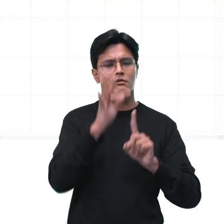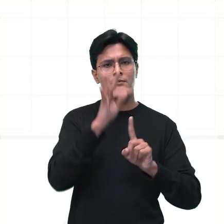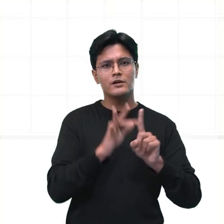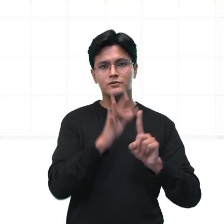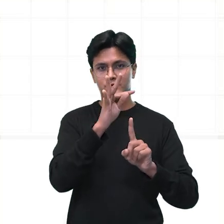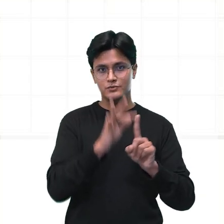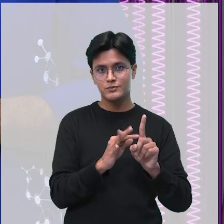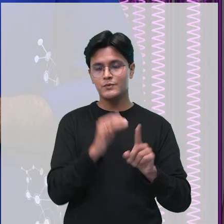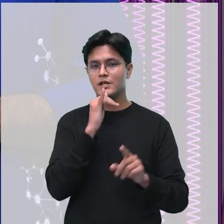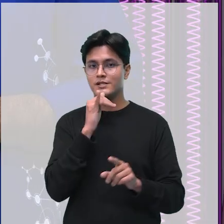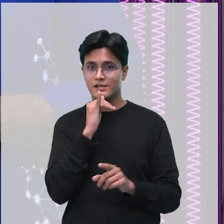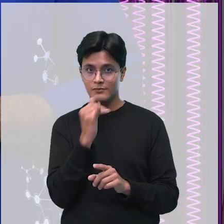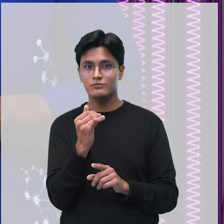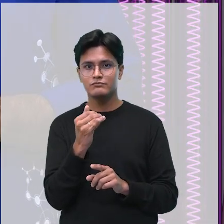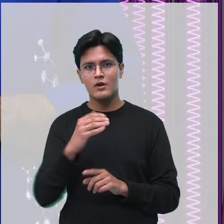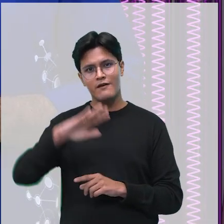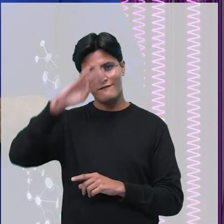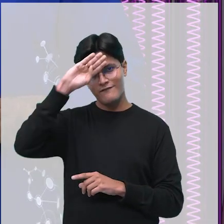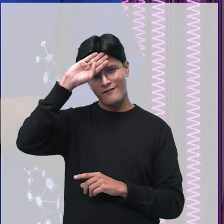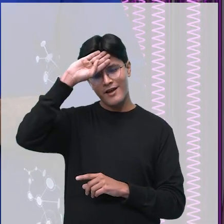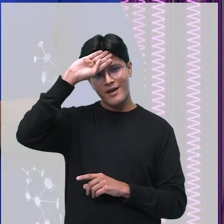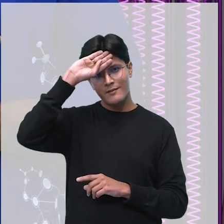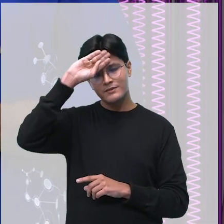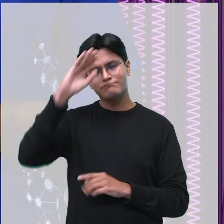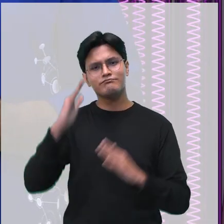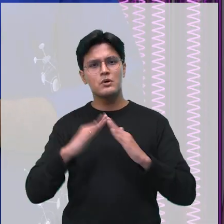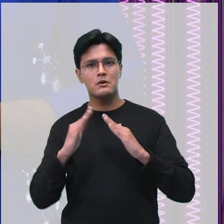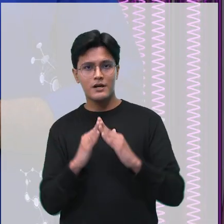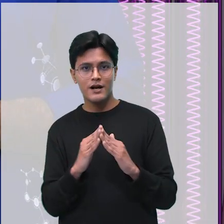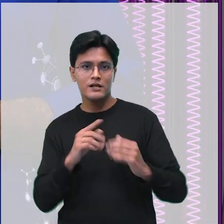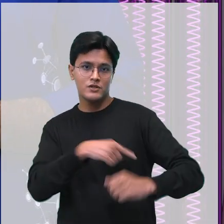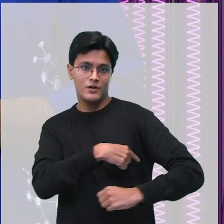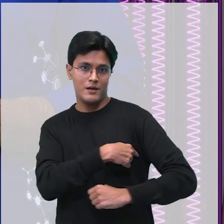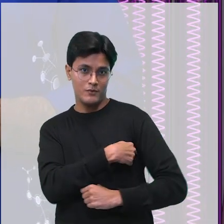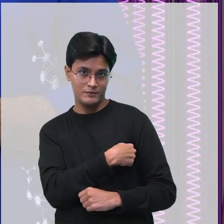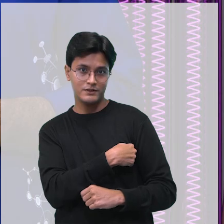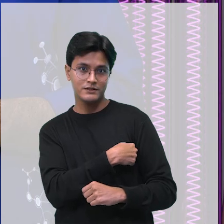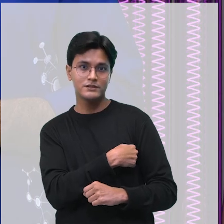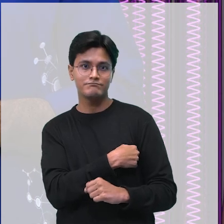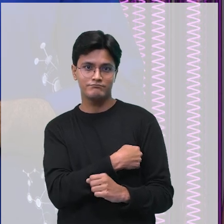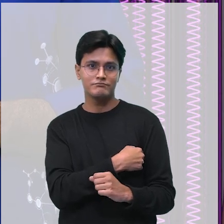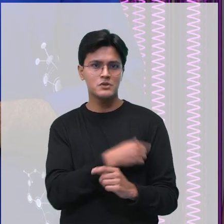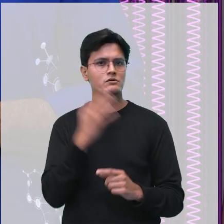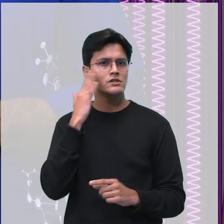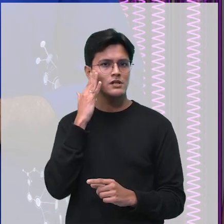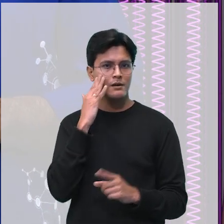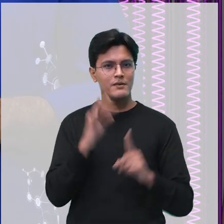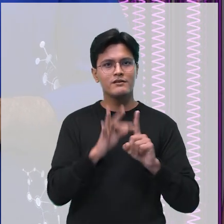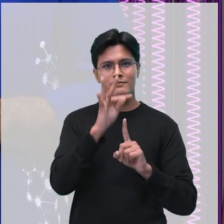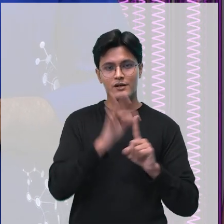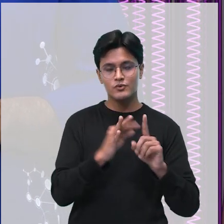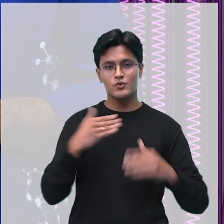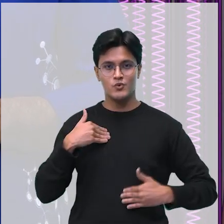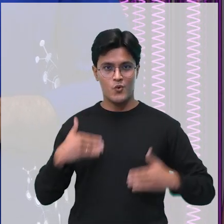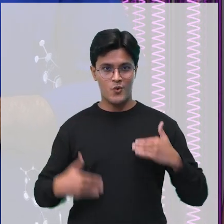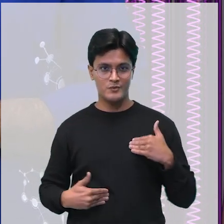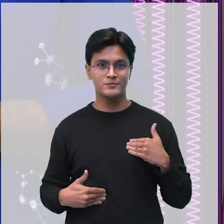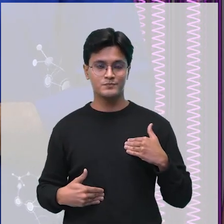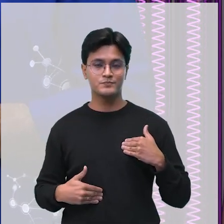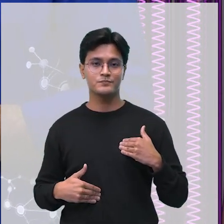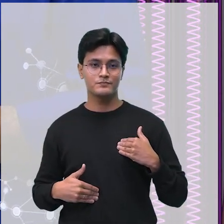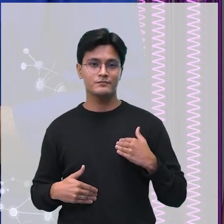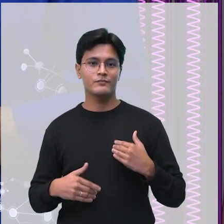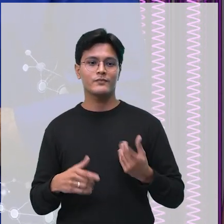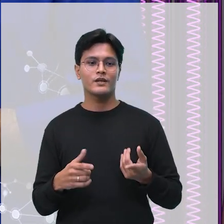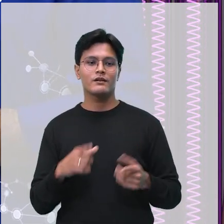febre na nossa casa né a gente coloca o termômetro embaixo do braço e mede a temperatura do nosso corpo né E aí